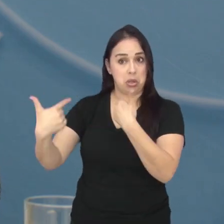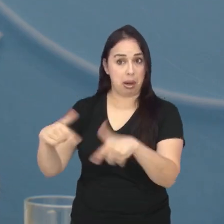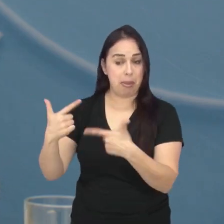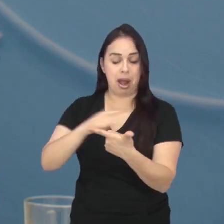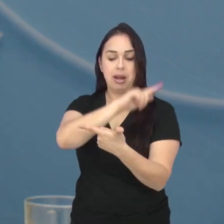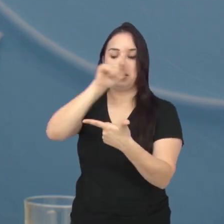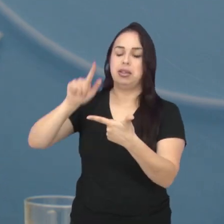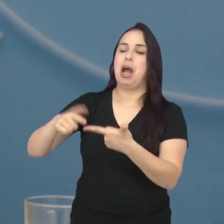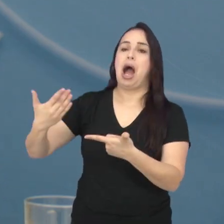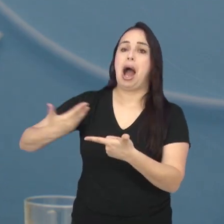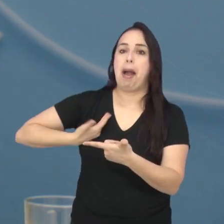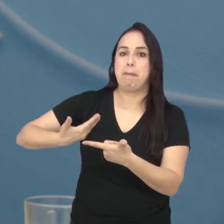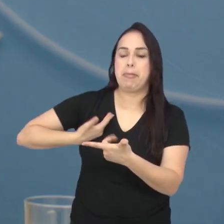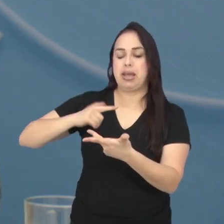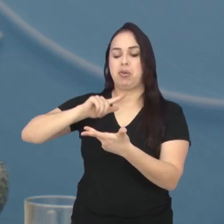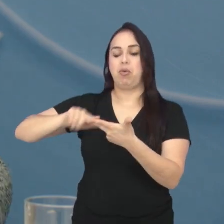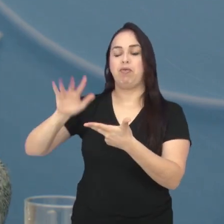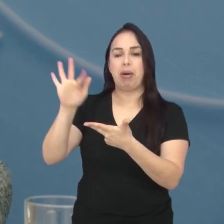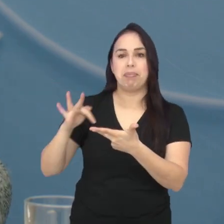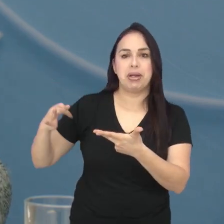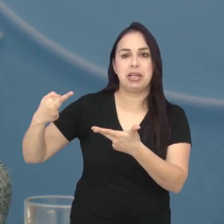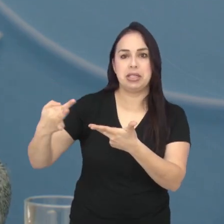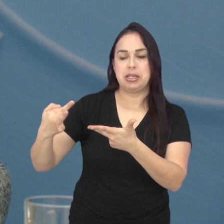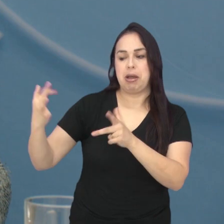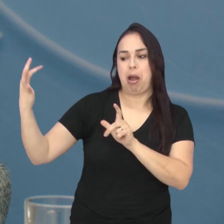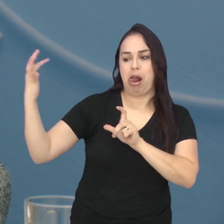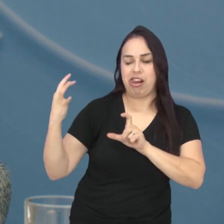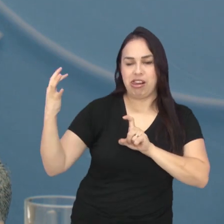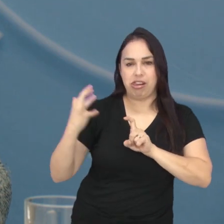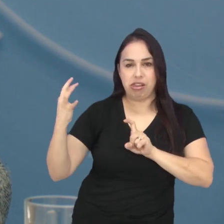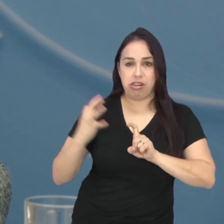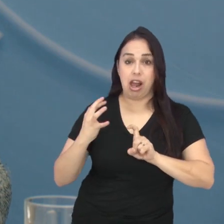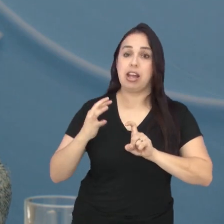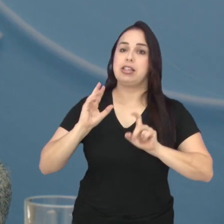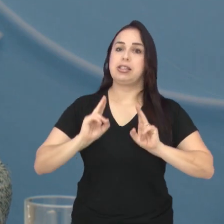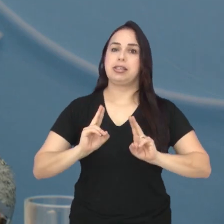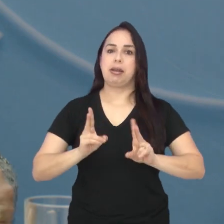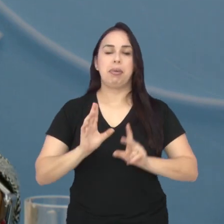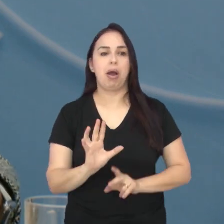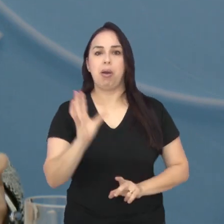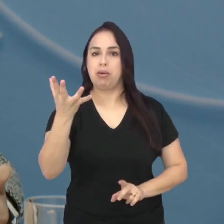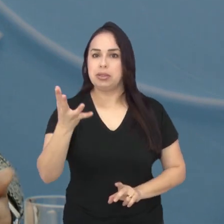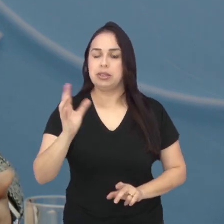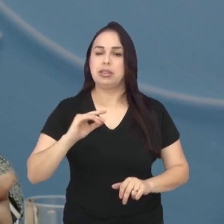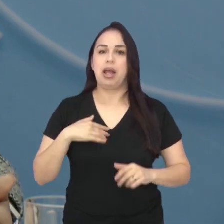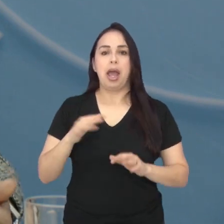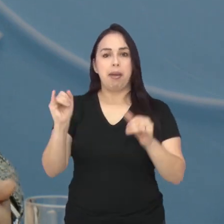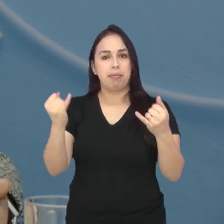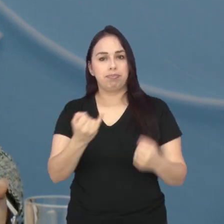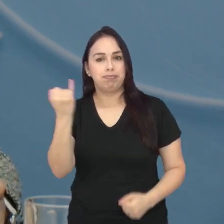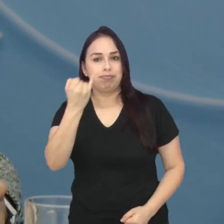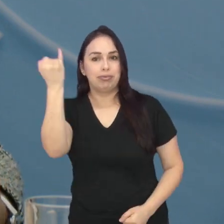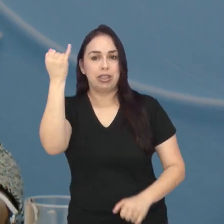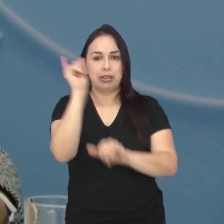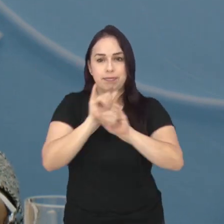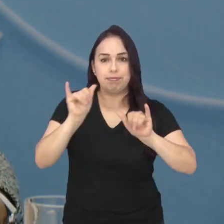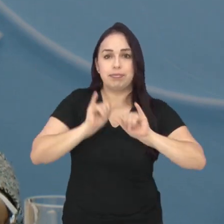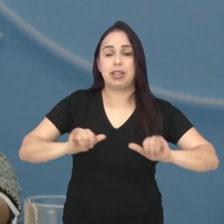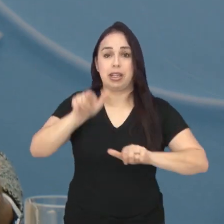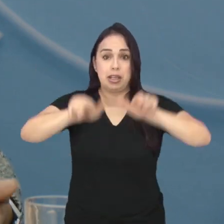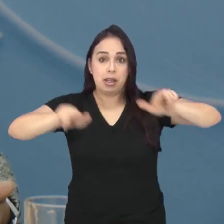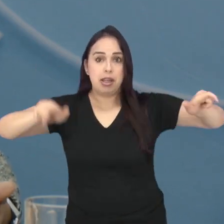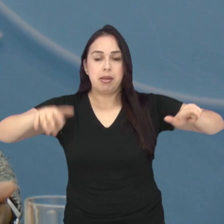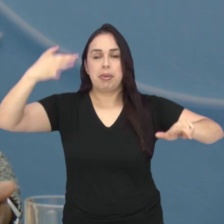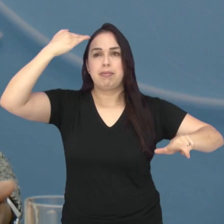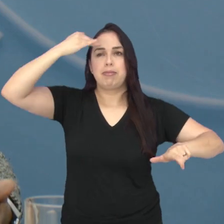existe em relação de amizade, familiar, está presente em todos os lugares. E o importante da gente falar isso é justamente para as pessoas